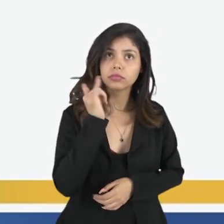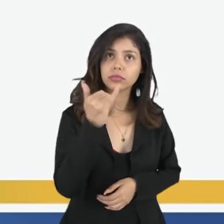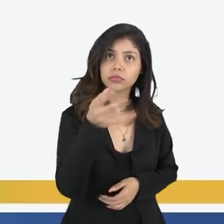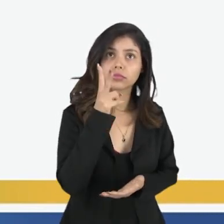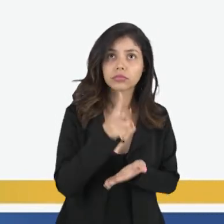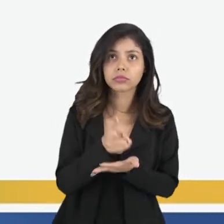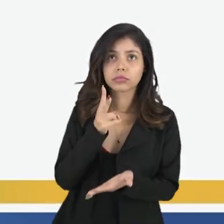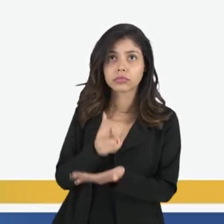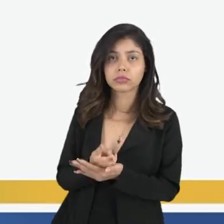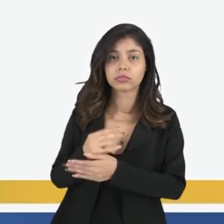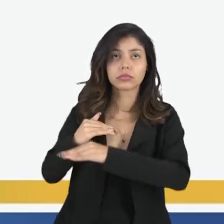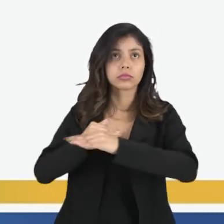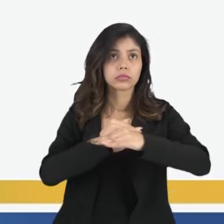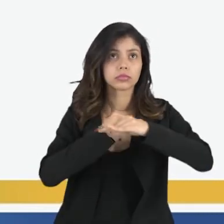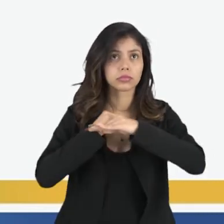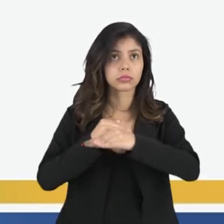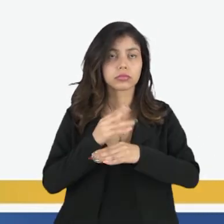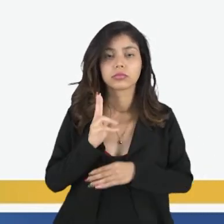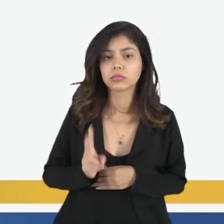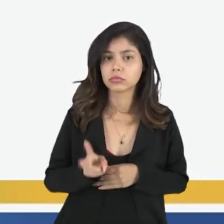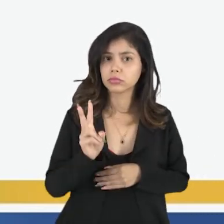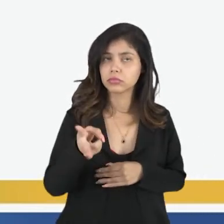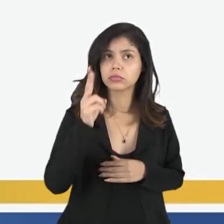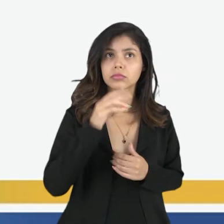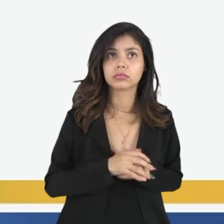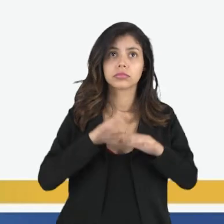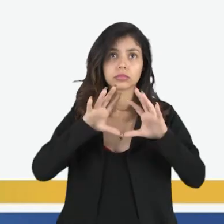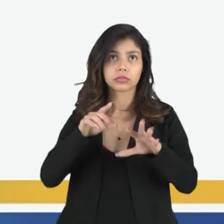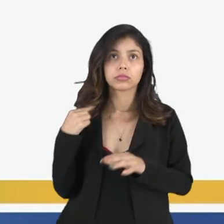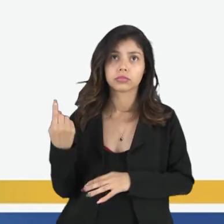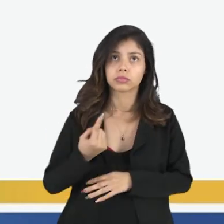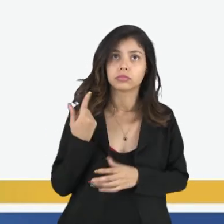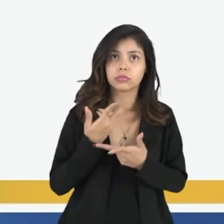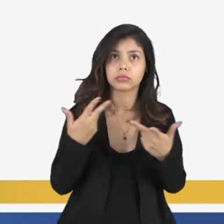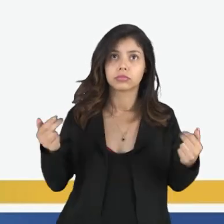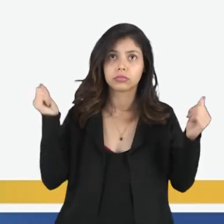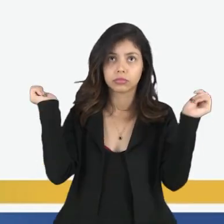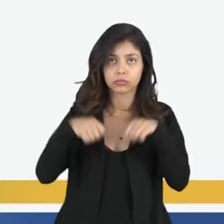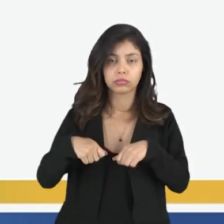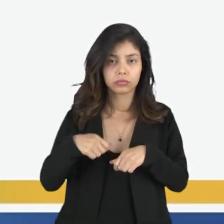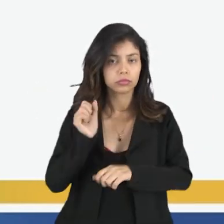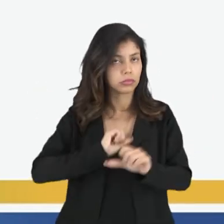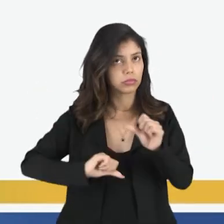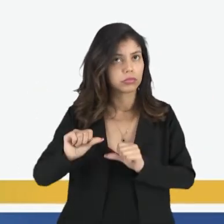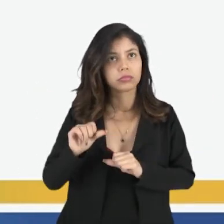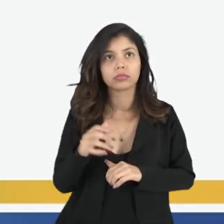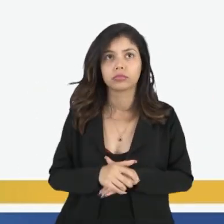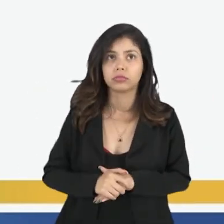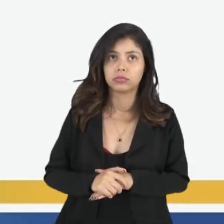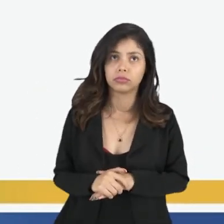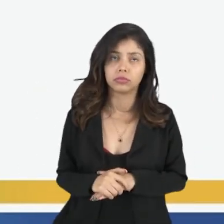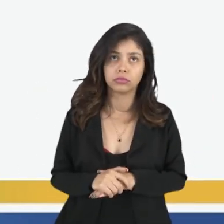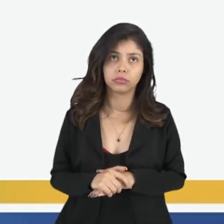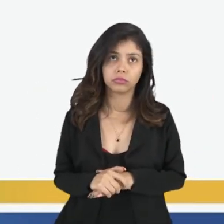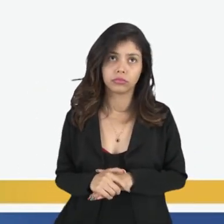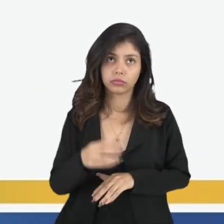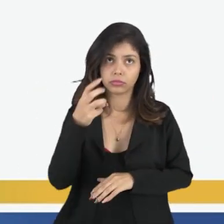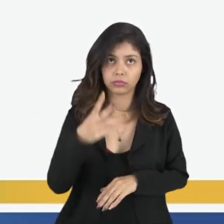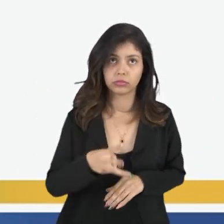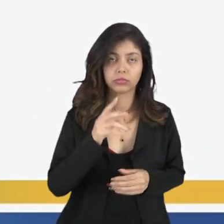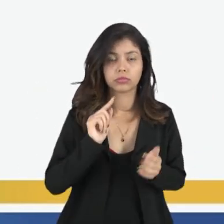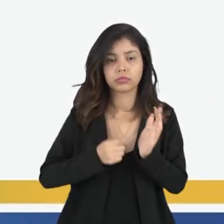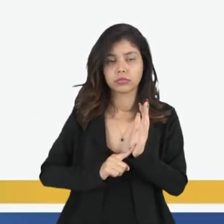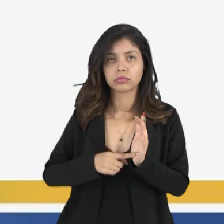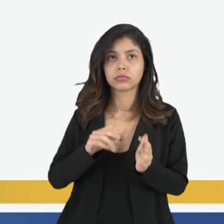a energia sempre se mantém constante. Sendo assim, a única coisa que é possível é transformá-la. E o